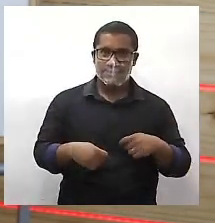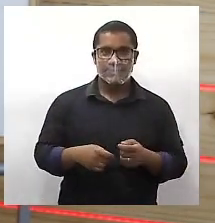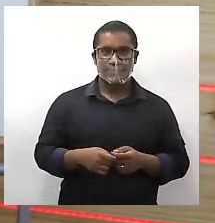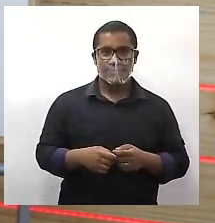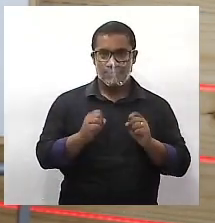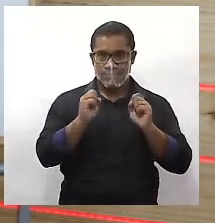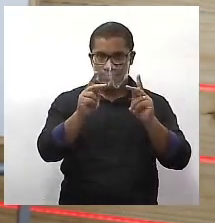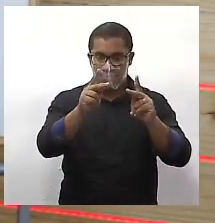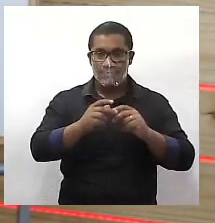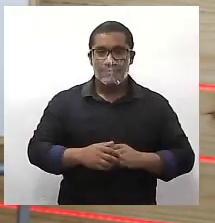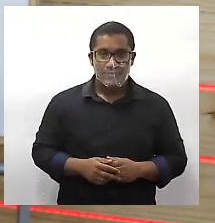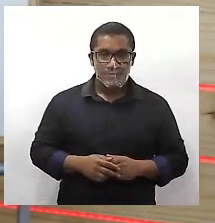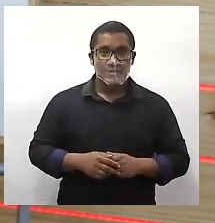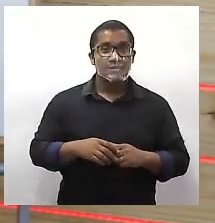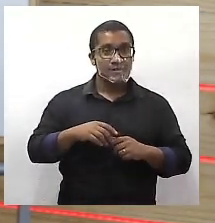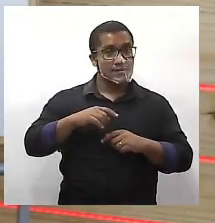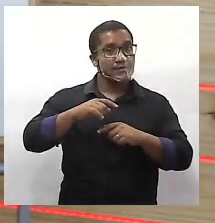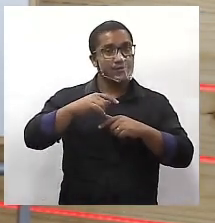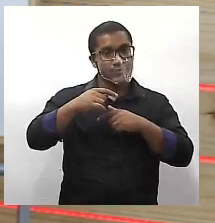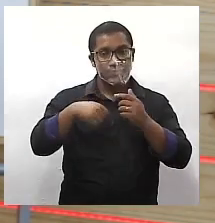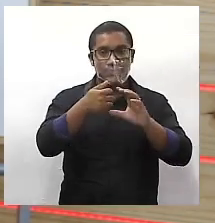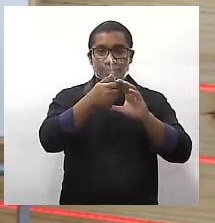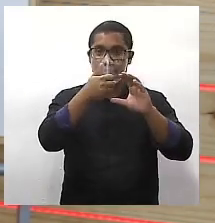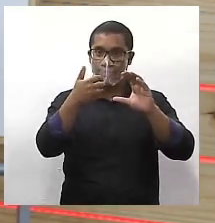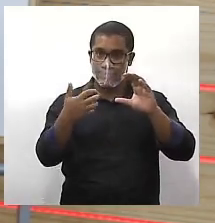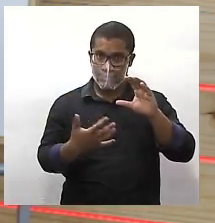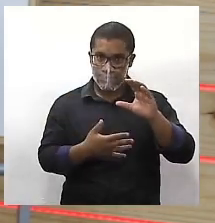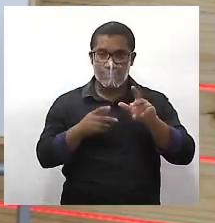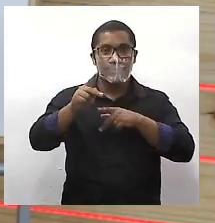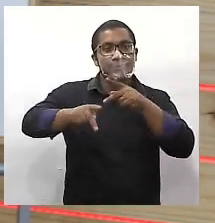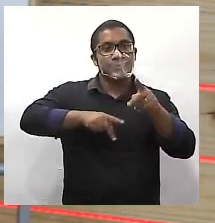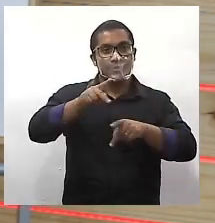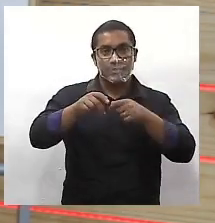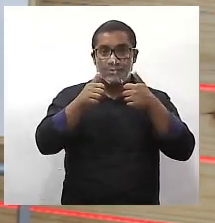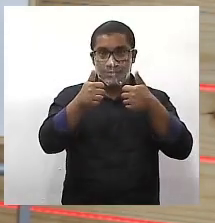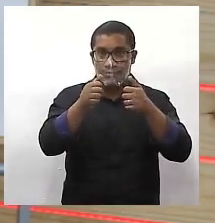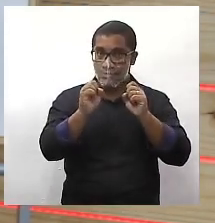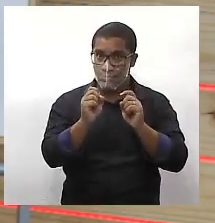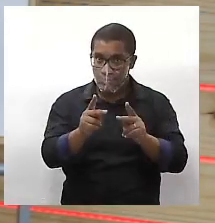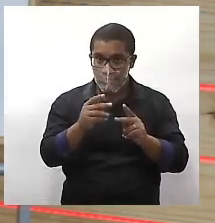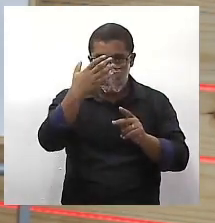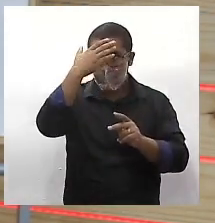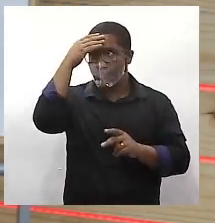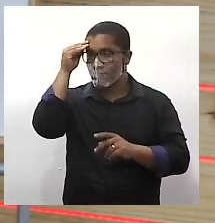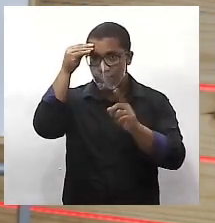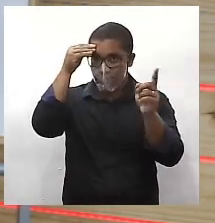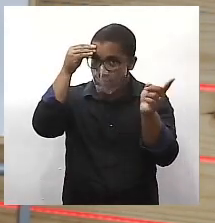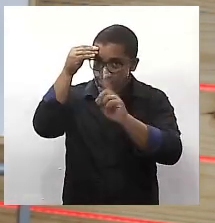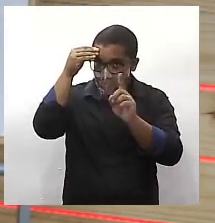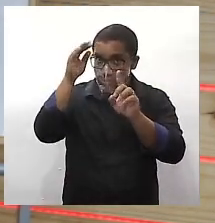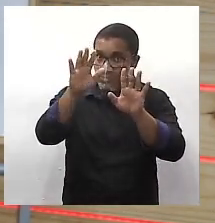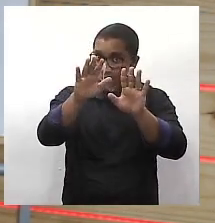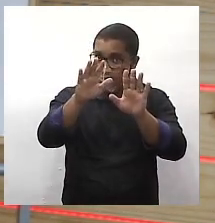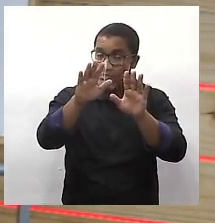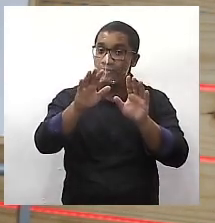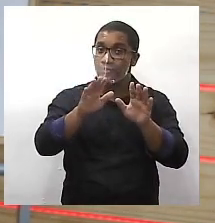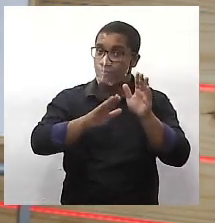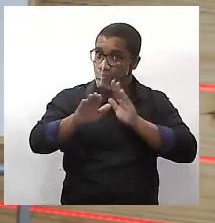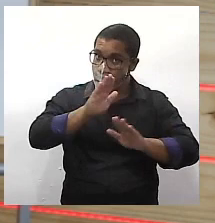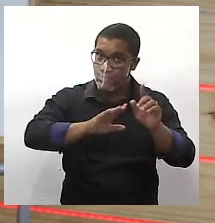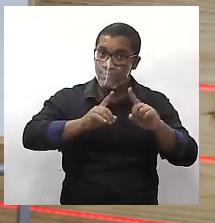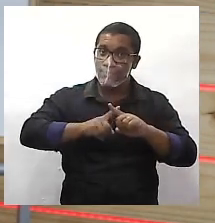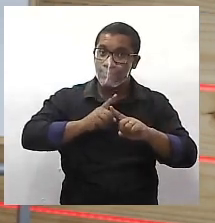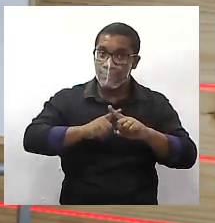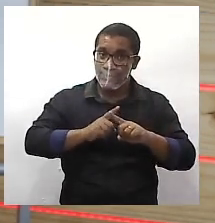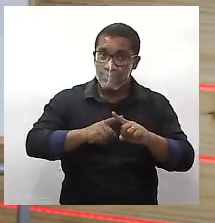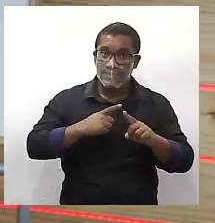imigrantes e dos emigrantes. Isso a gente trabalha com características da população, tá? Não pode esquecer disso. E um detalhe, cuidado